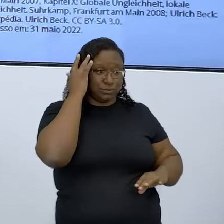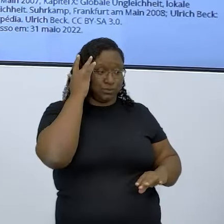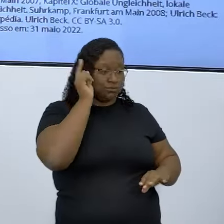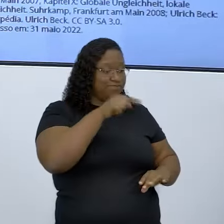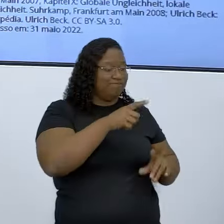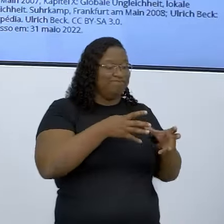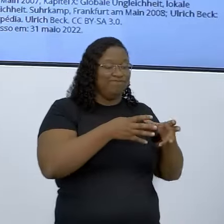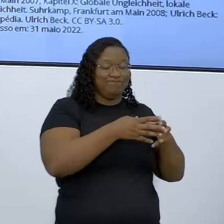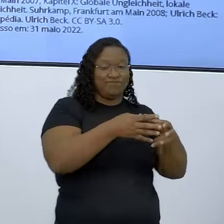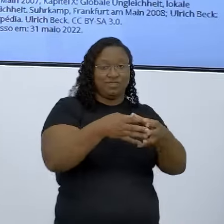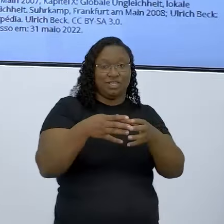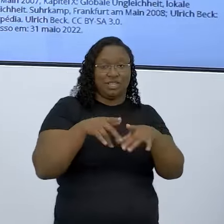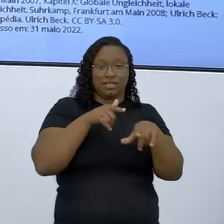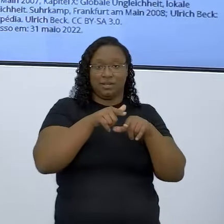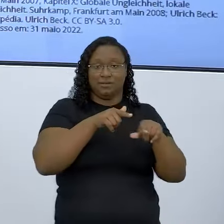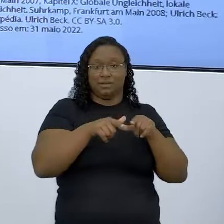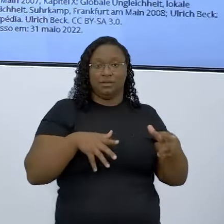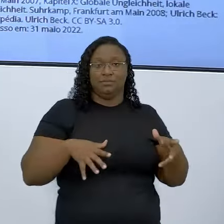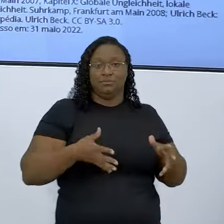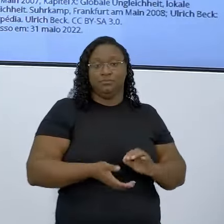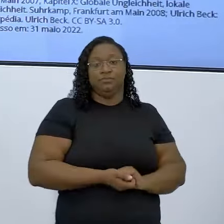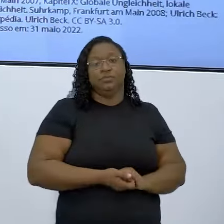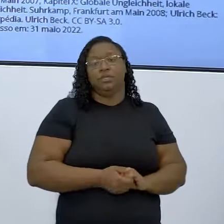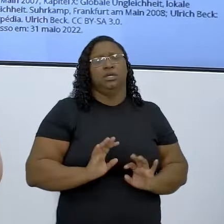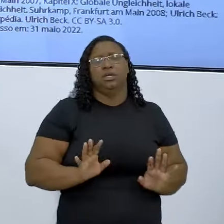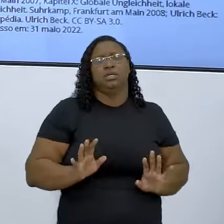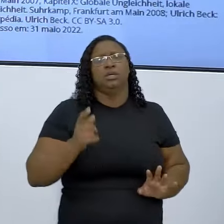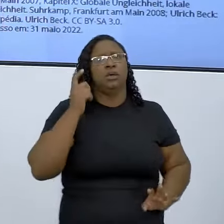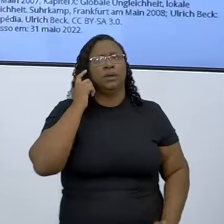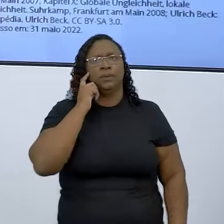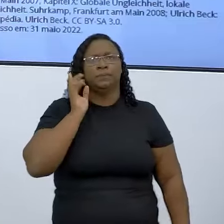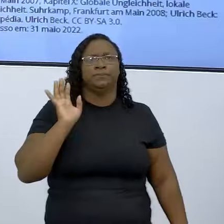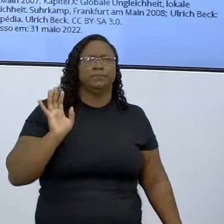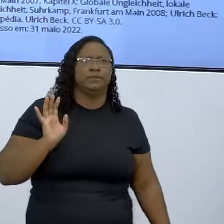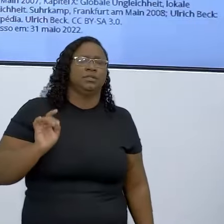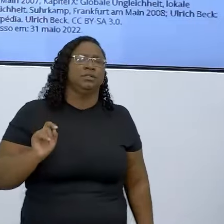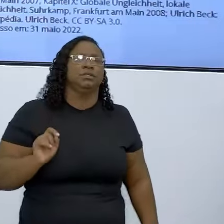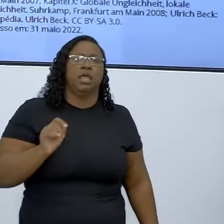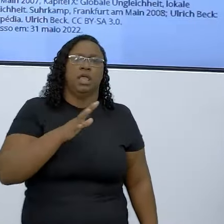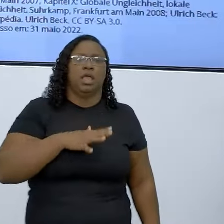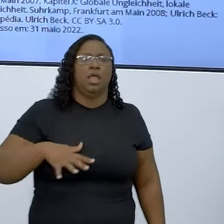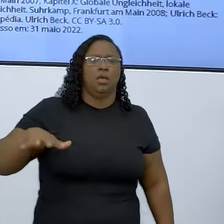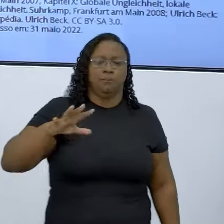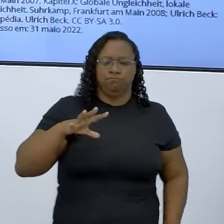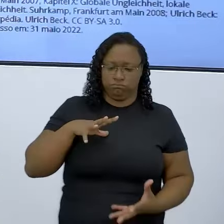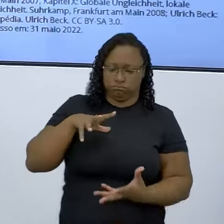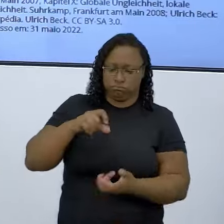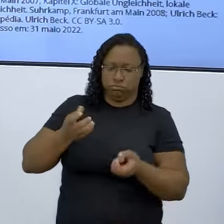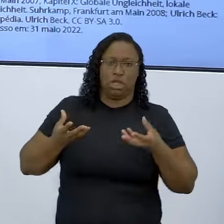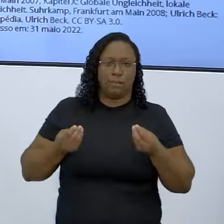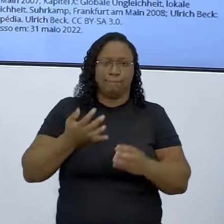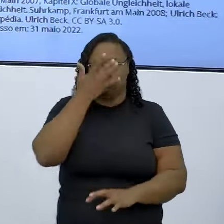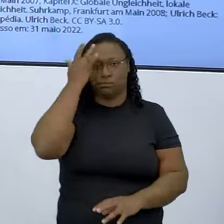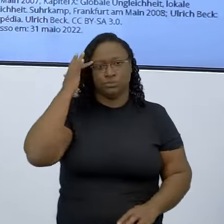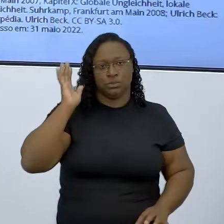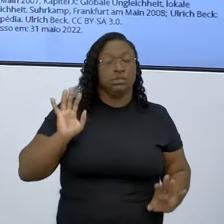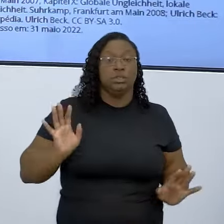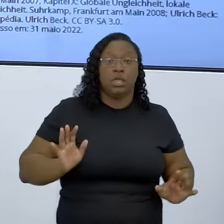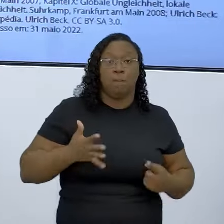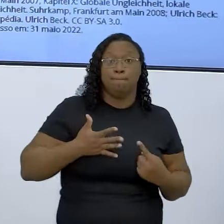tem a ver só com tipo, mas é porque tem muita gente no mundo. Não é só isso. Quanto mais tecnológico e